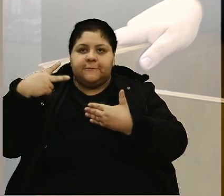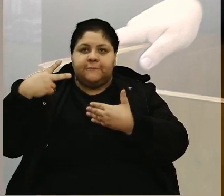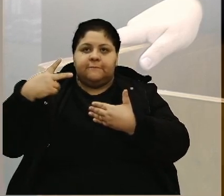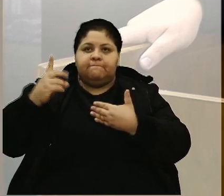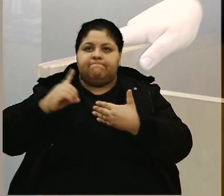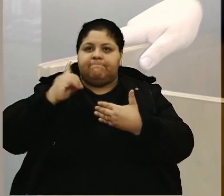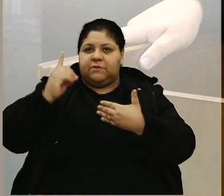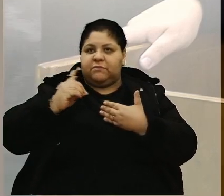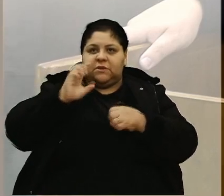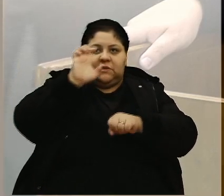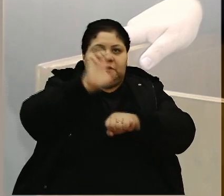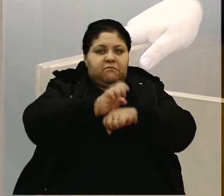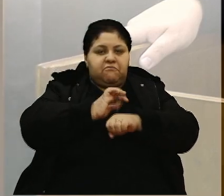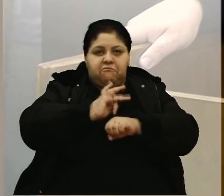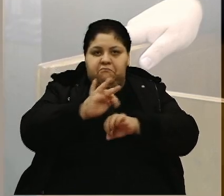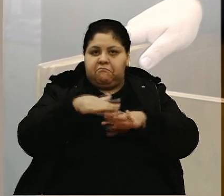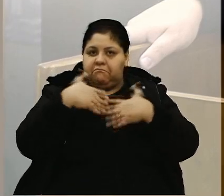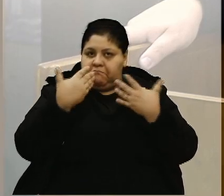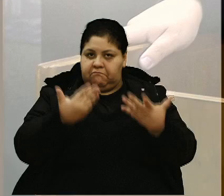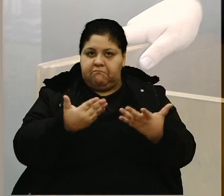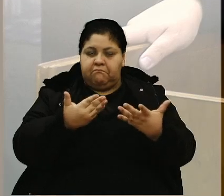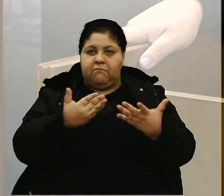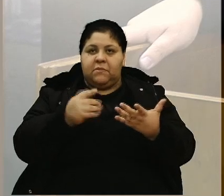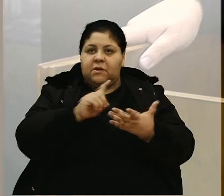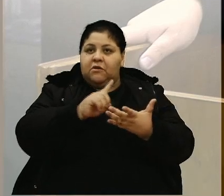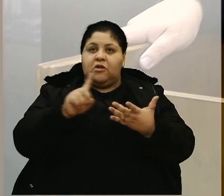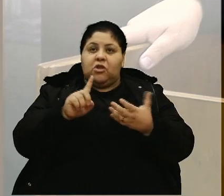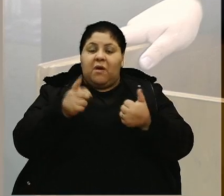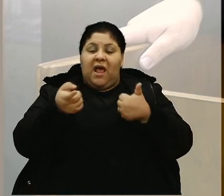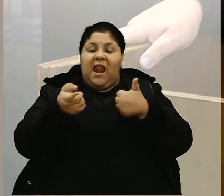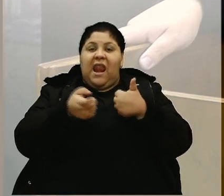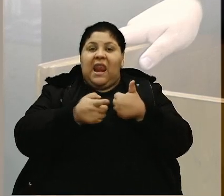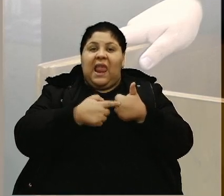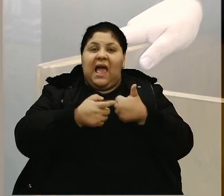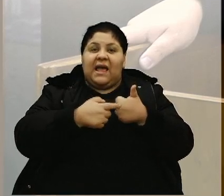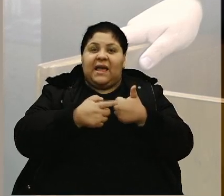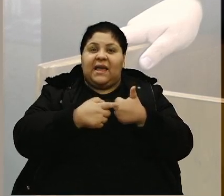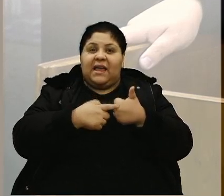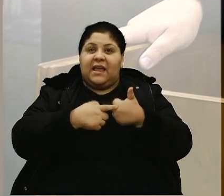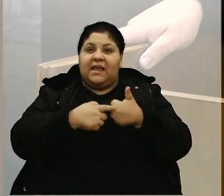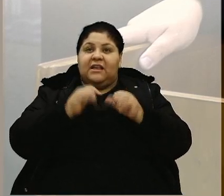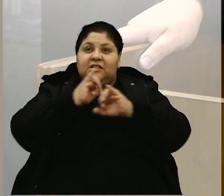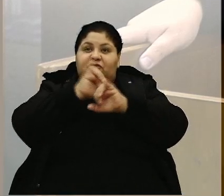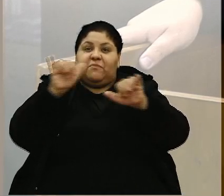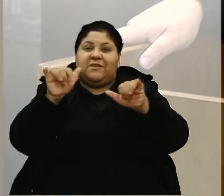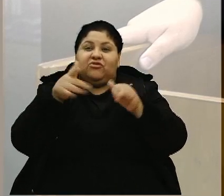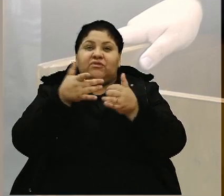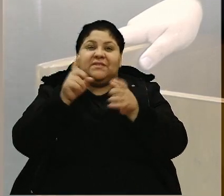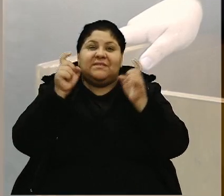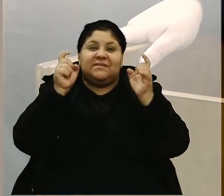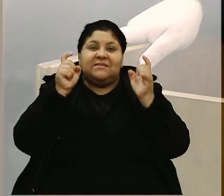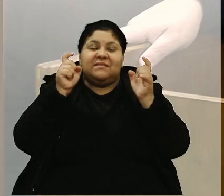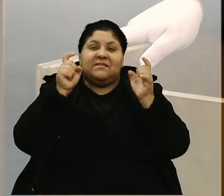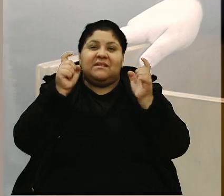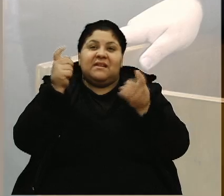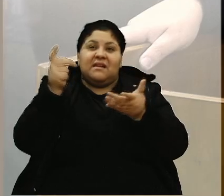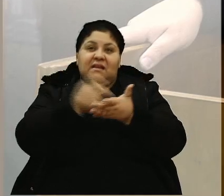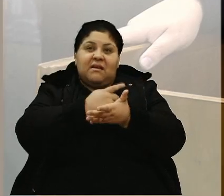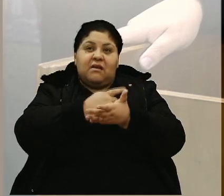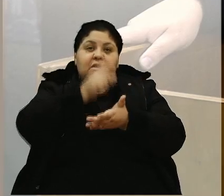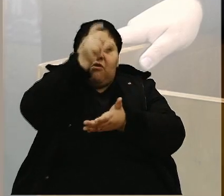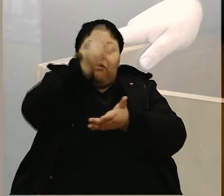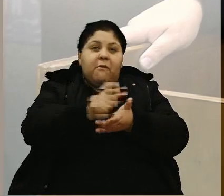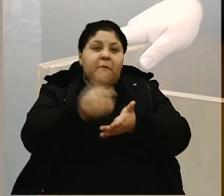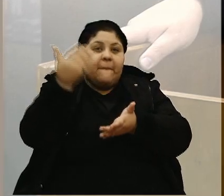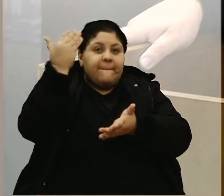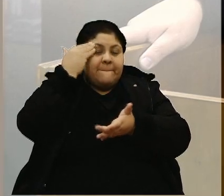estadual, seja a esfera que ele estiver. Não é a lacração, não é a difamação, não é a desinformação. O eleitor sempre tem que pensar aquilo